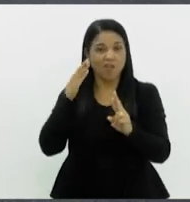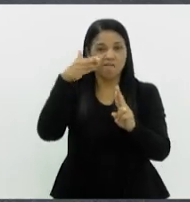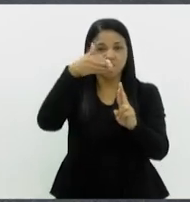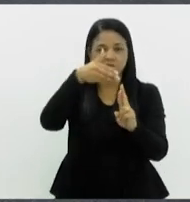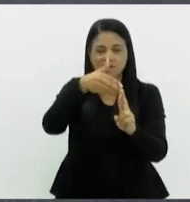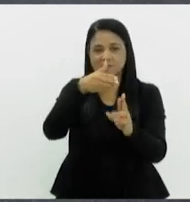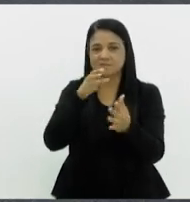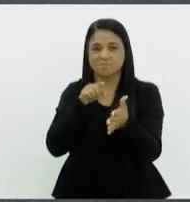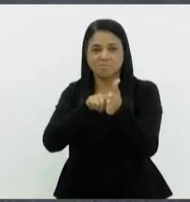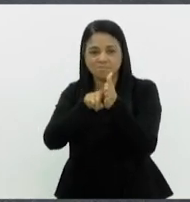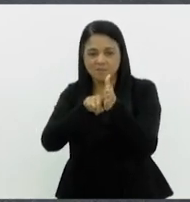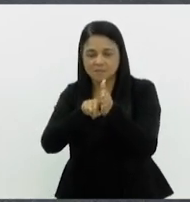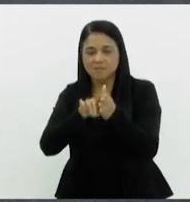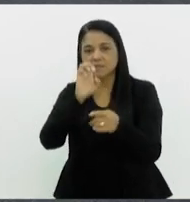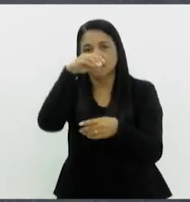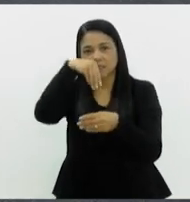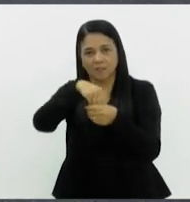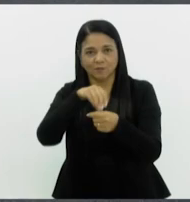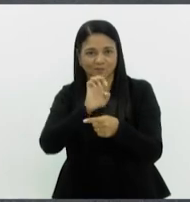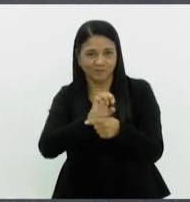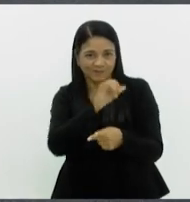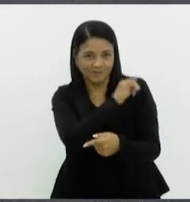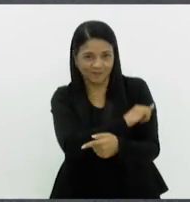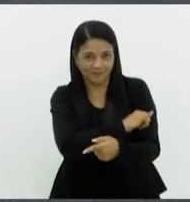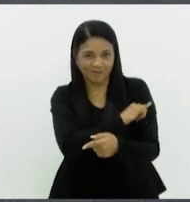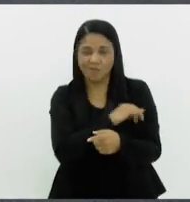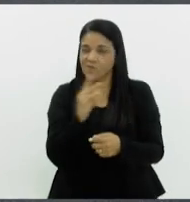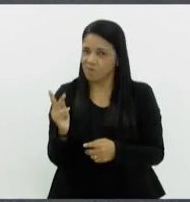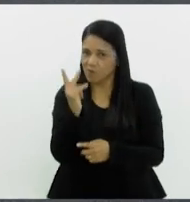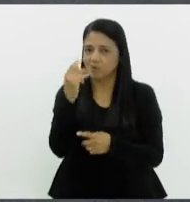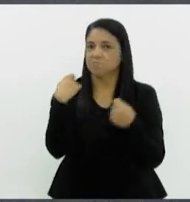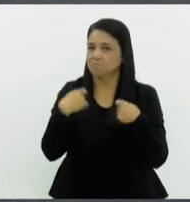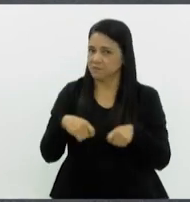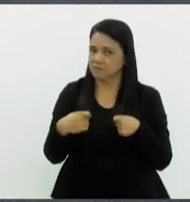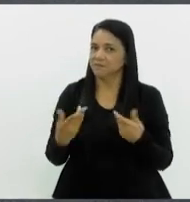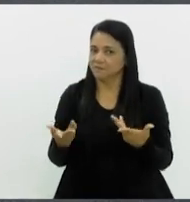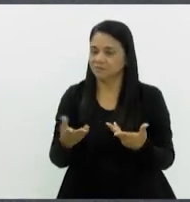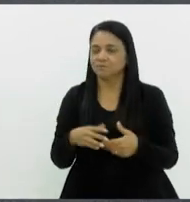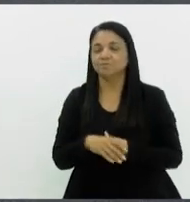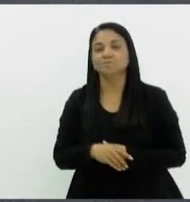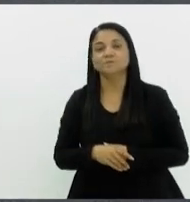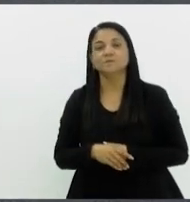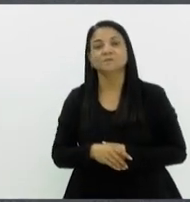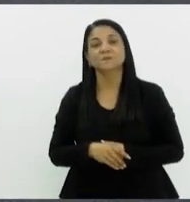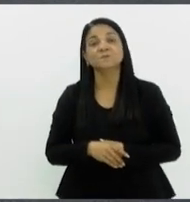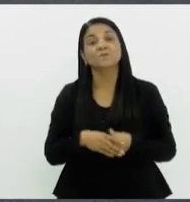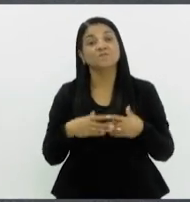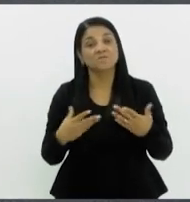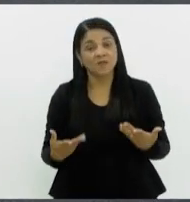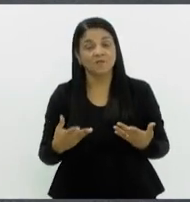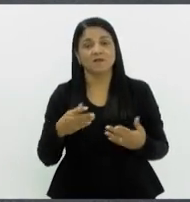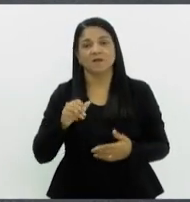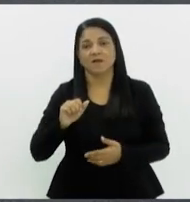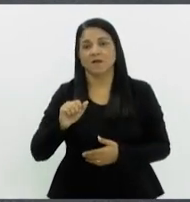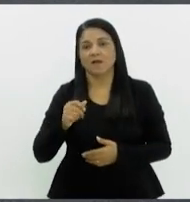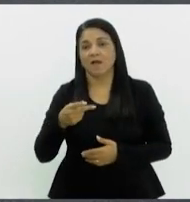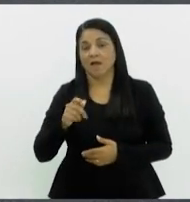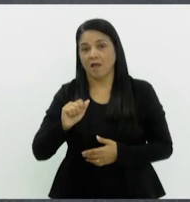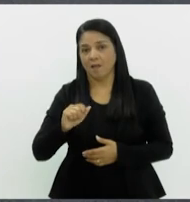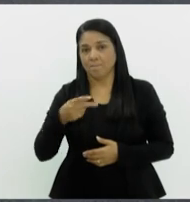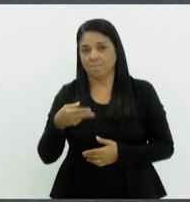de pesquisas aqui no nosso estado que devem ser valorizados. Assim sendo, a Pesagro trata-se de